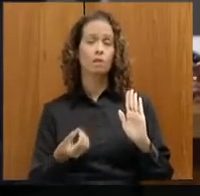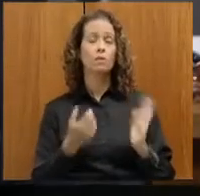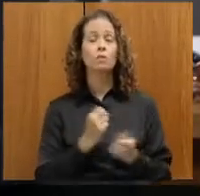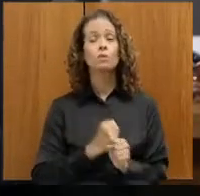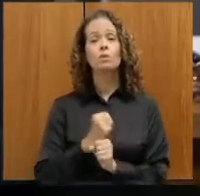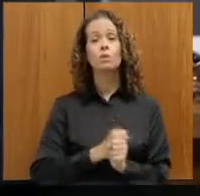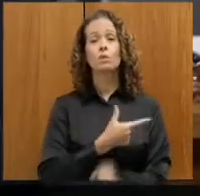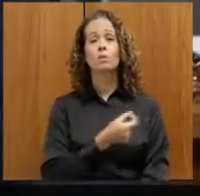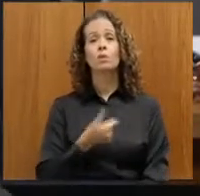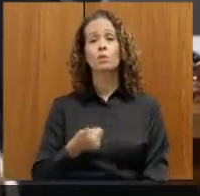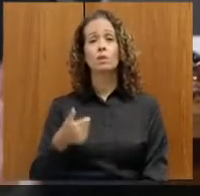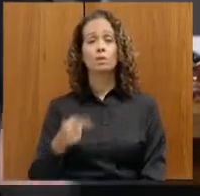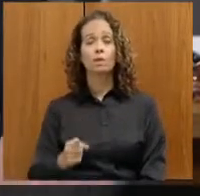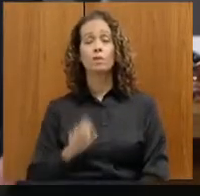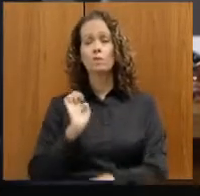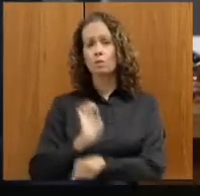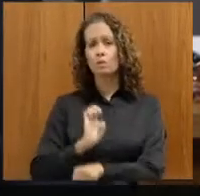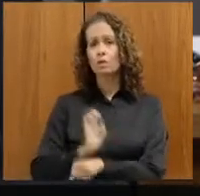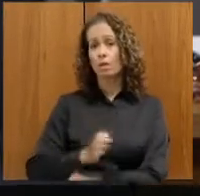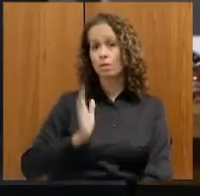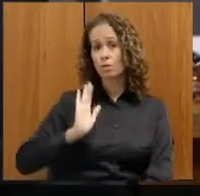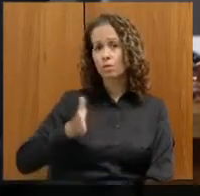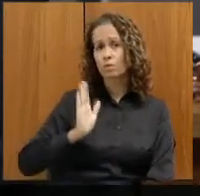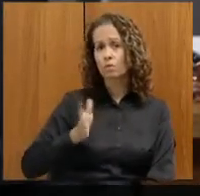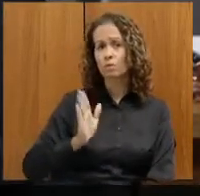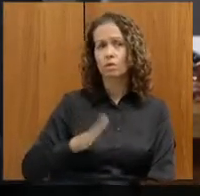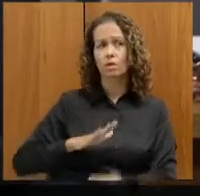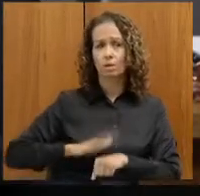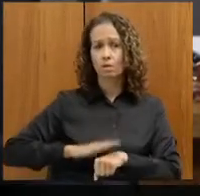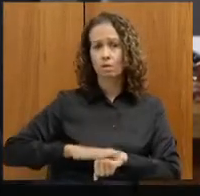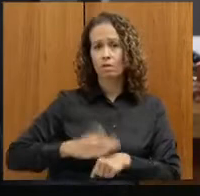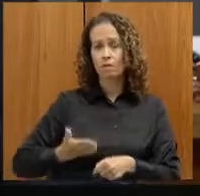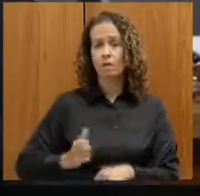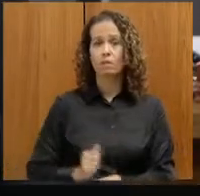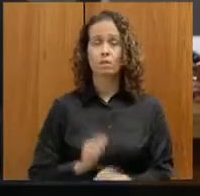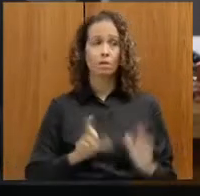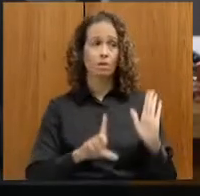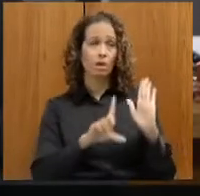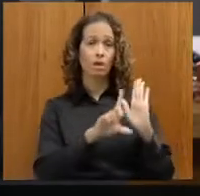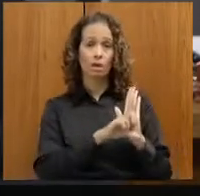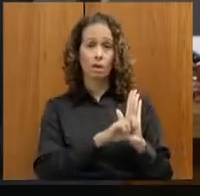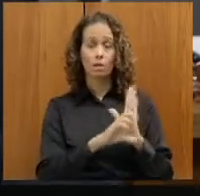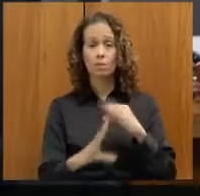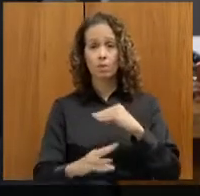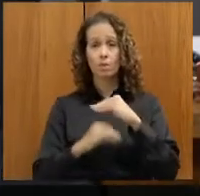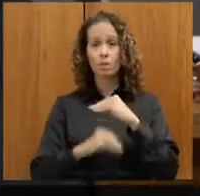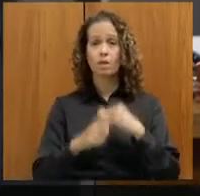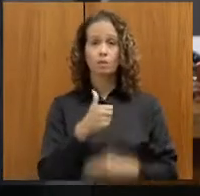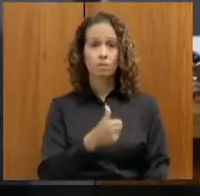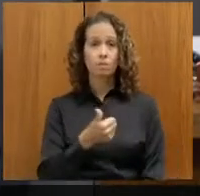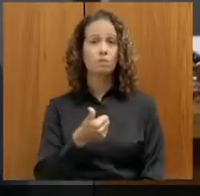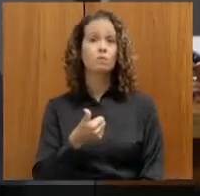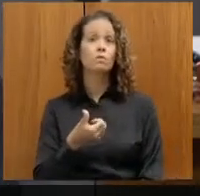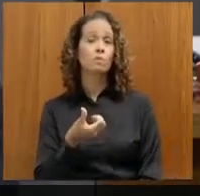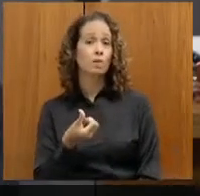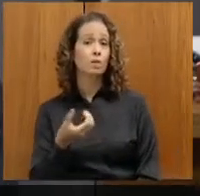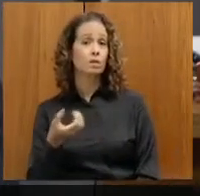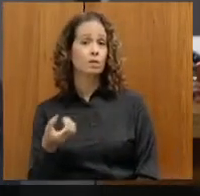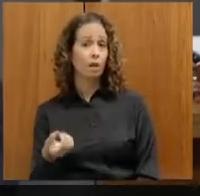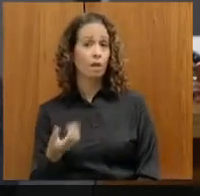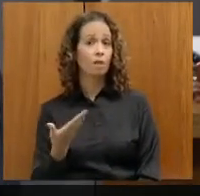praticando isso desde aliás antes disso na verdade a lei complementar 160 ela trouxe a